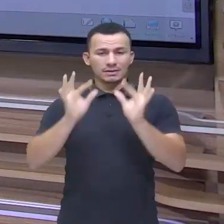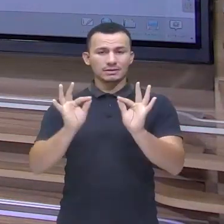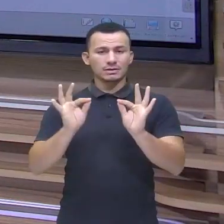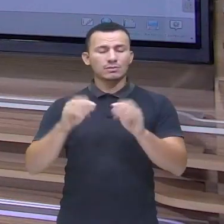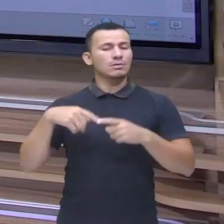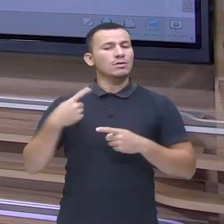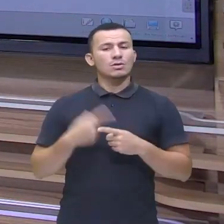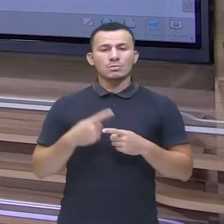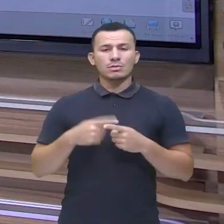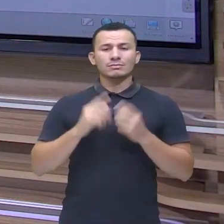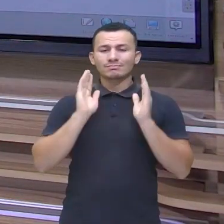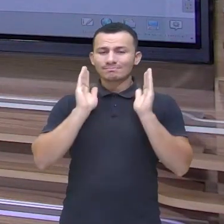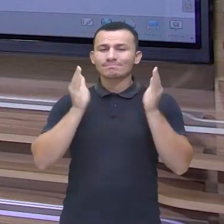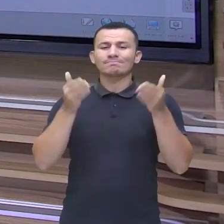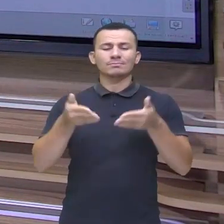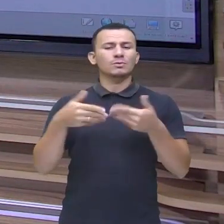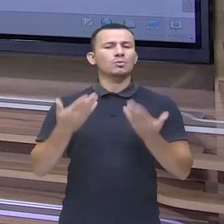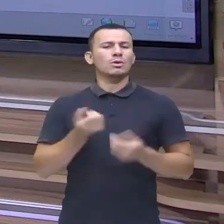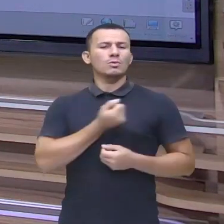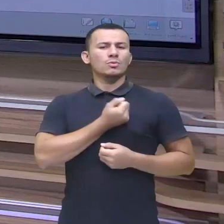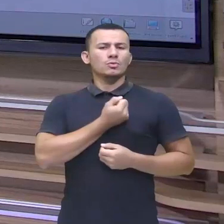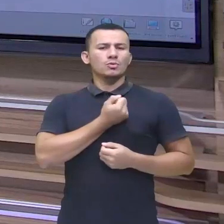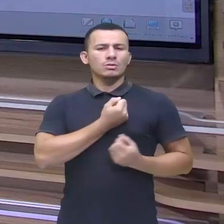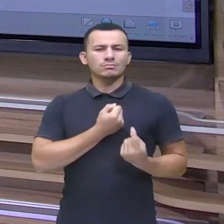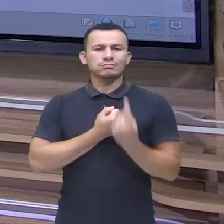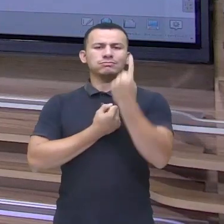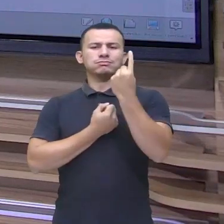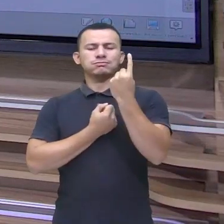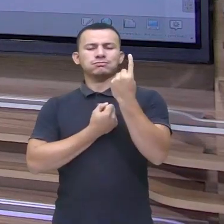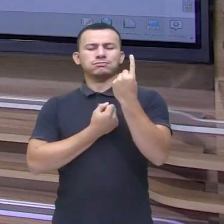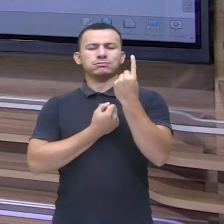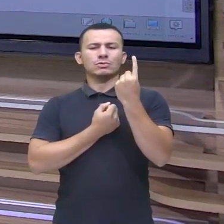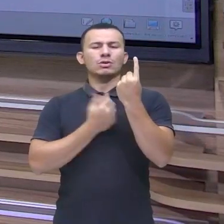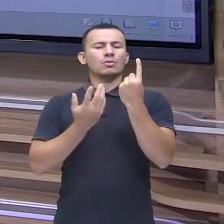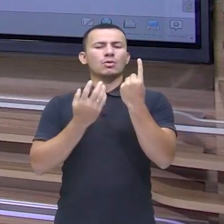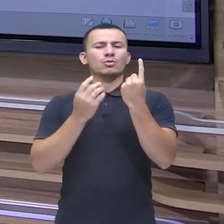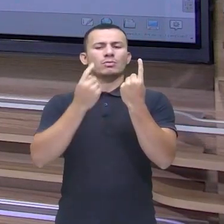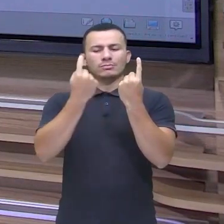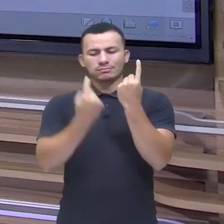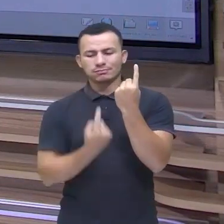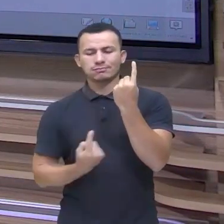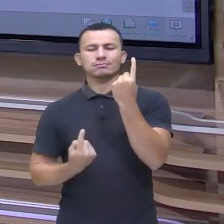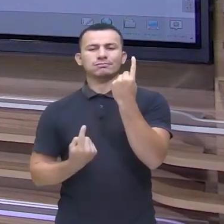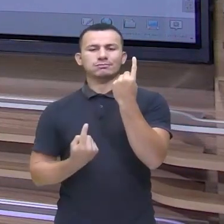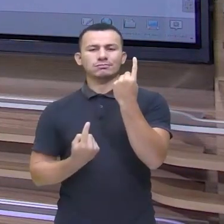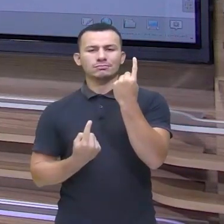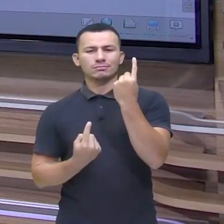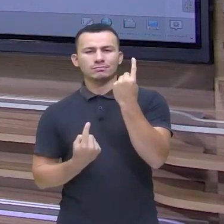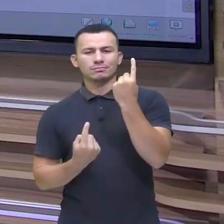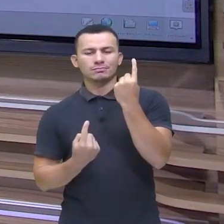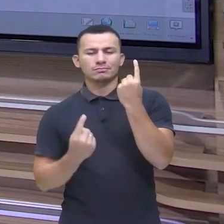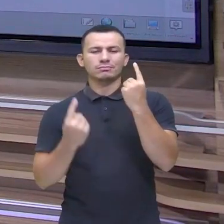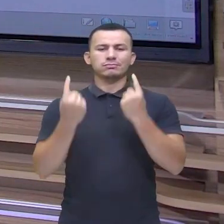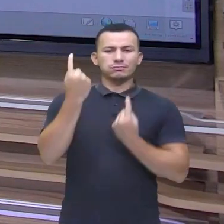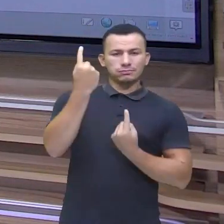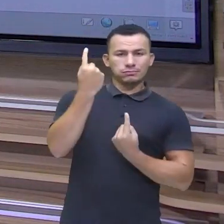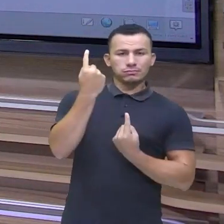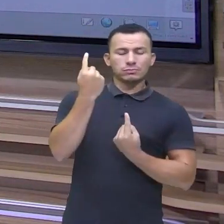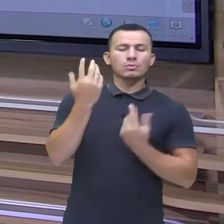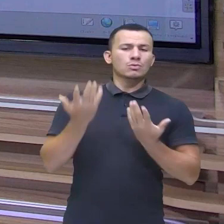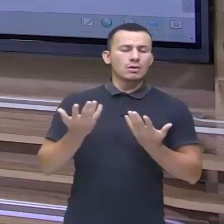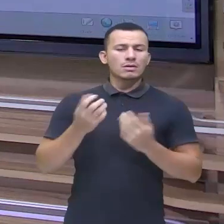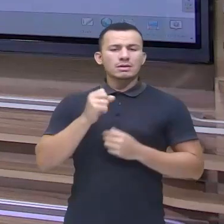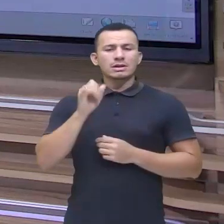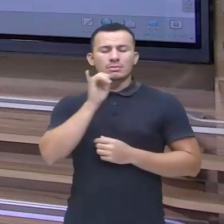que prestar muita atenção qual o número que está subindo, qual o número que está descendo, tá certo? Se a multiplicação for por 10, por